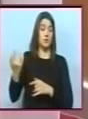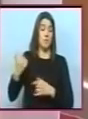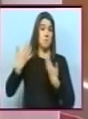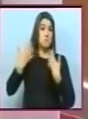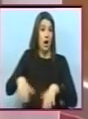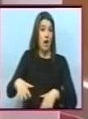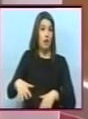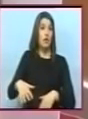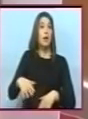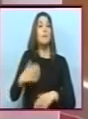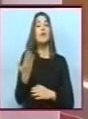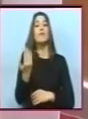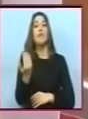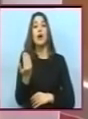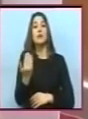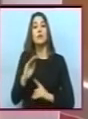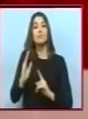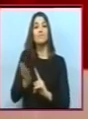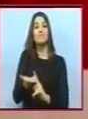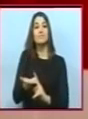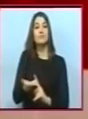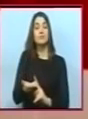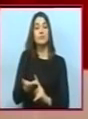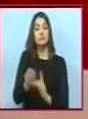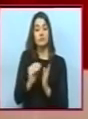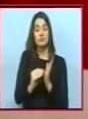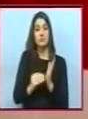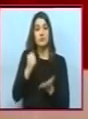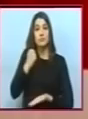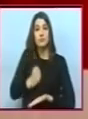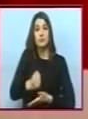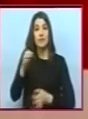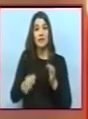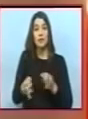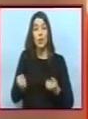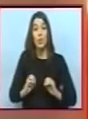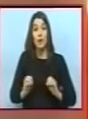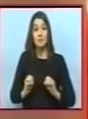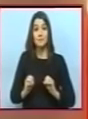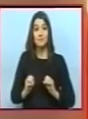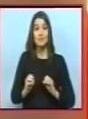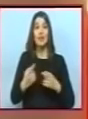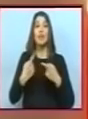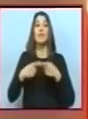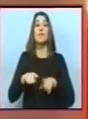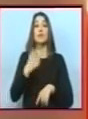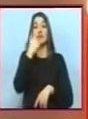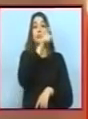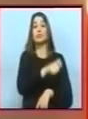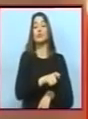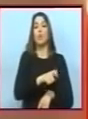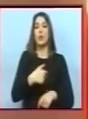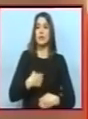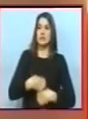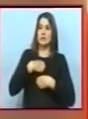não havia nenhuma condenação. Porque, no fundo, nós temos que contar com a condenação do tribunal. Portanto, uma coisa é aquilo que moralmente a pessoa sente